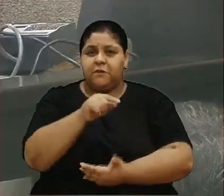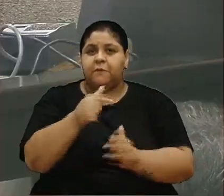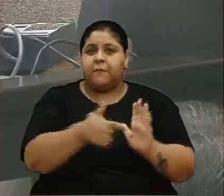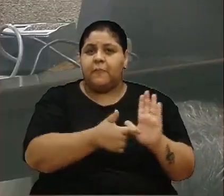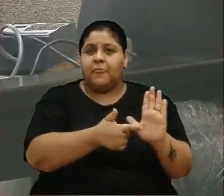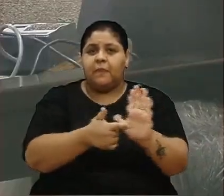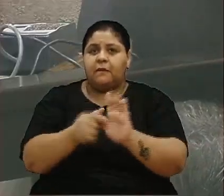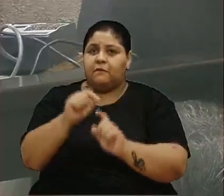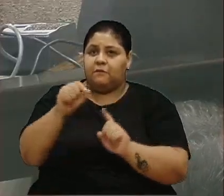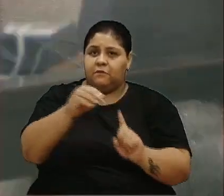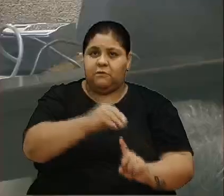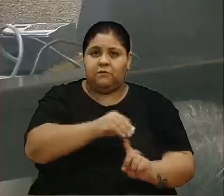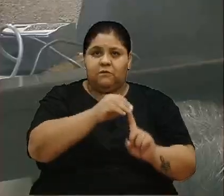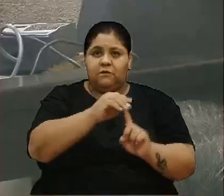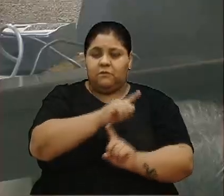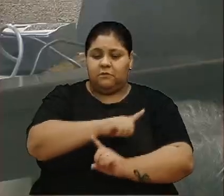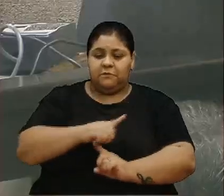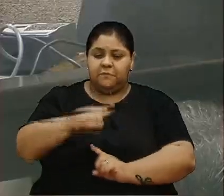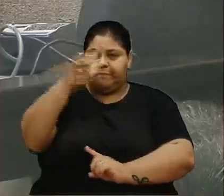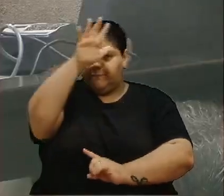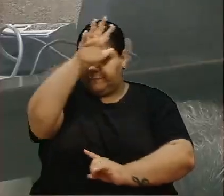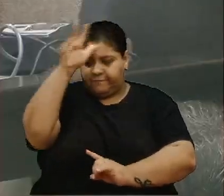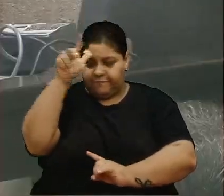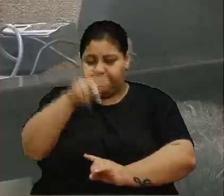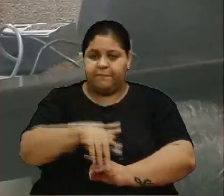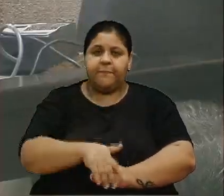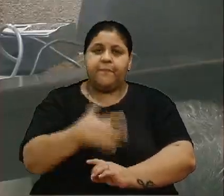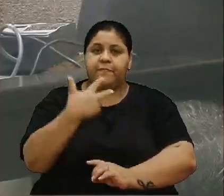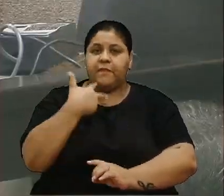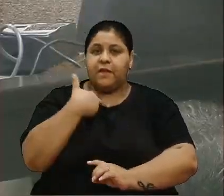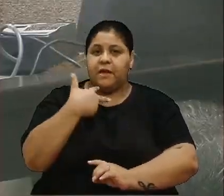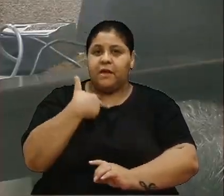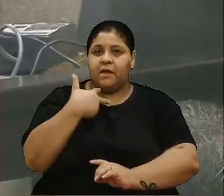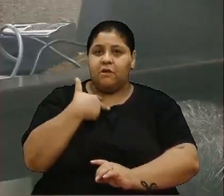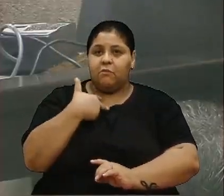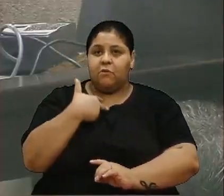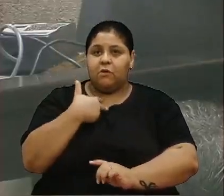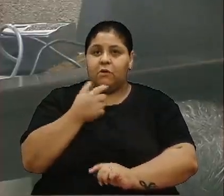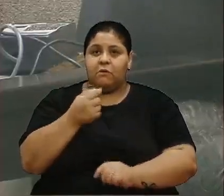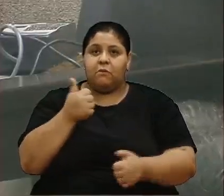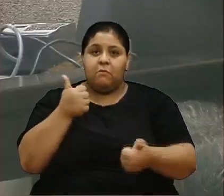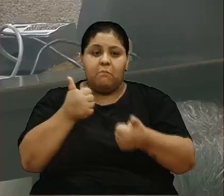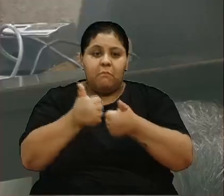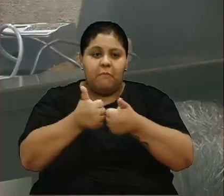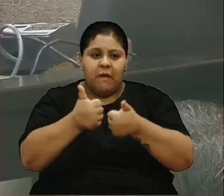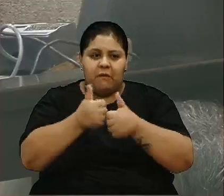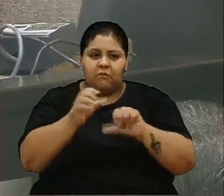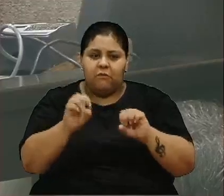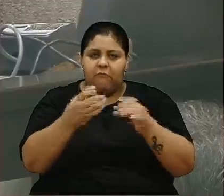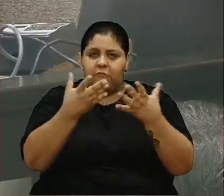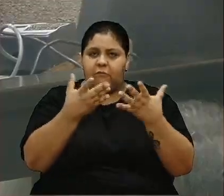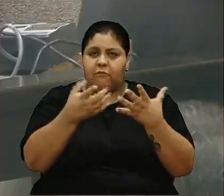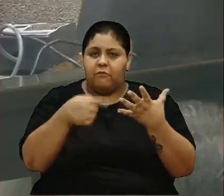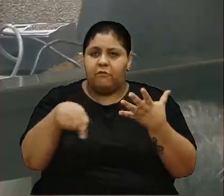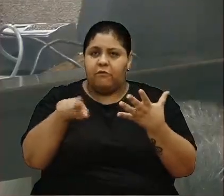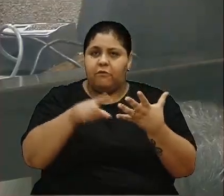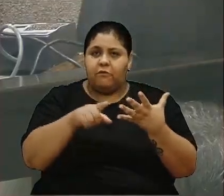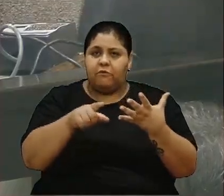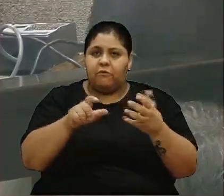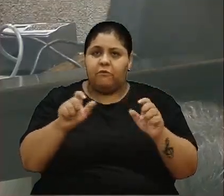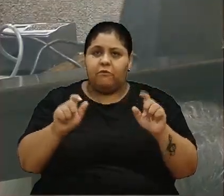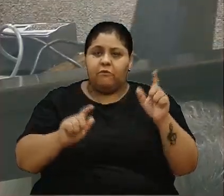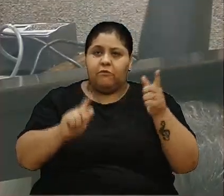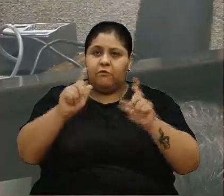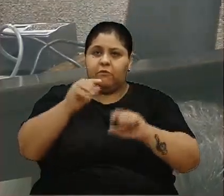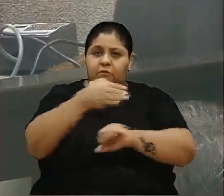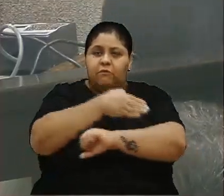que é a prioridade do governo municipal. E não pode vir a véspera do acontecido. A gente está com uma festa na rua